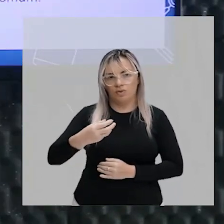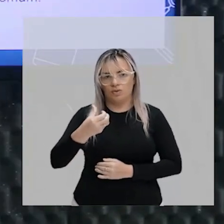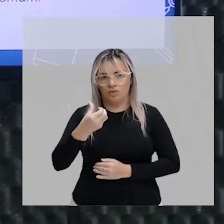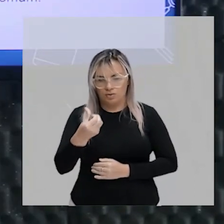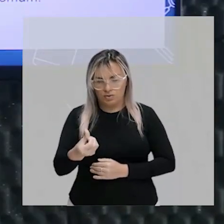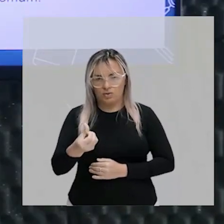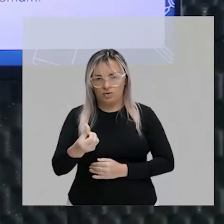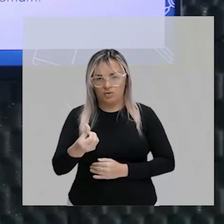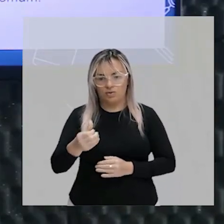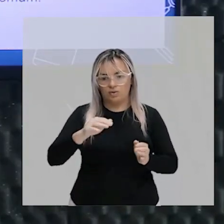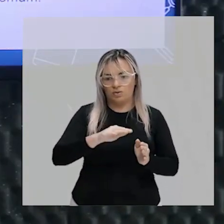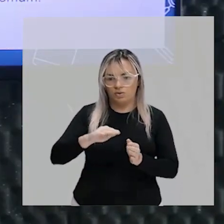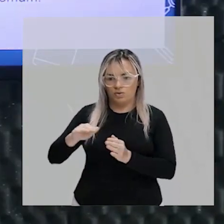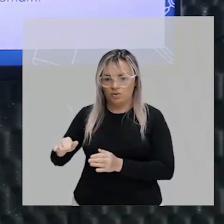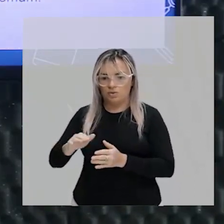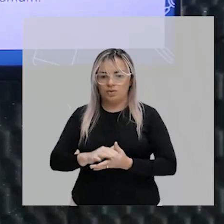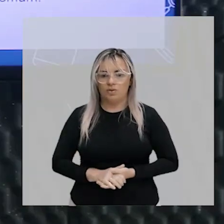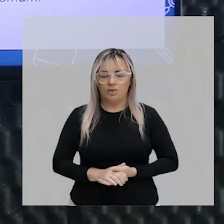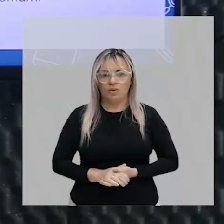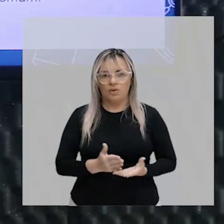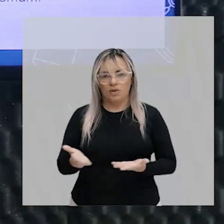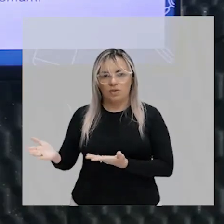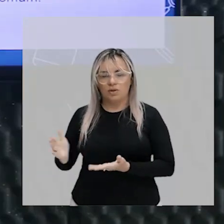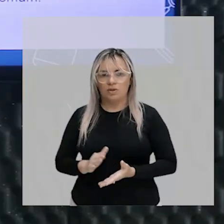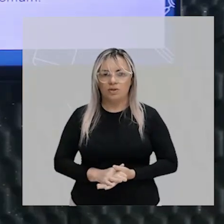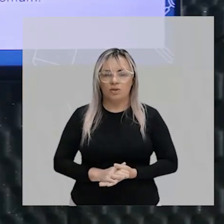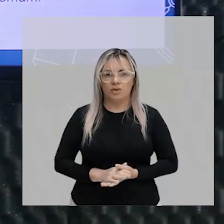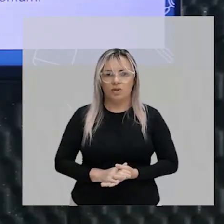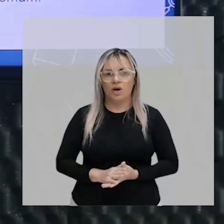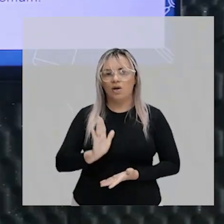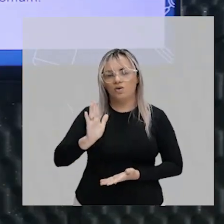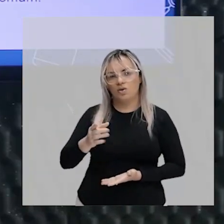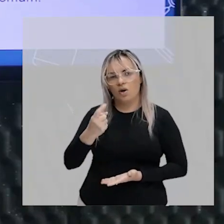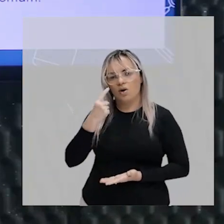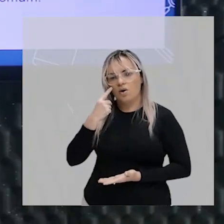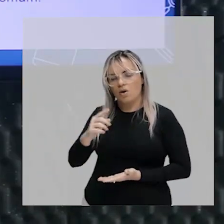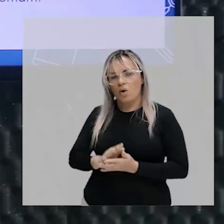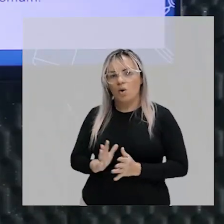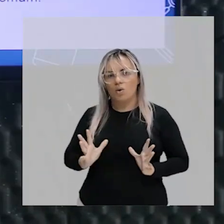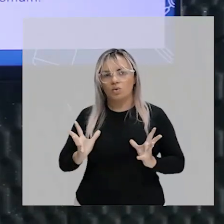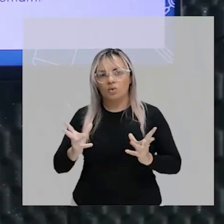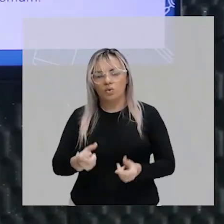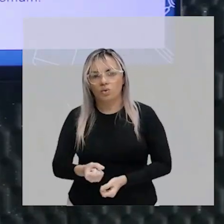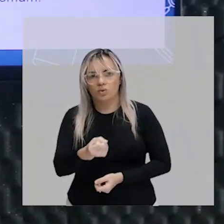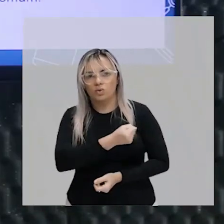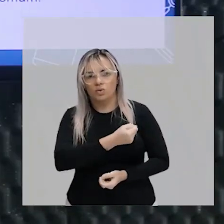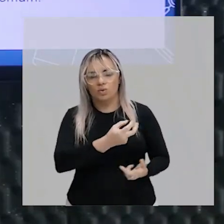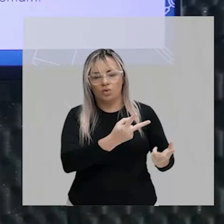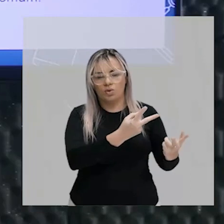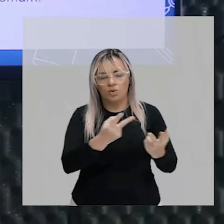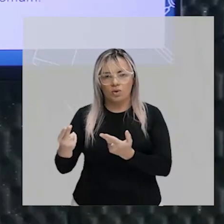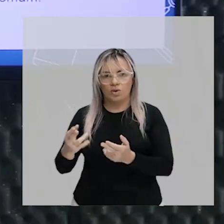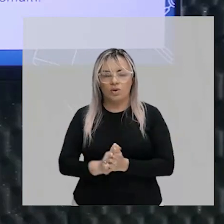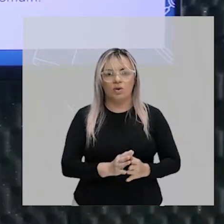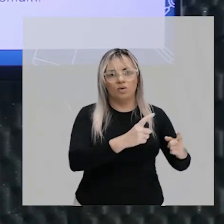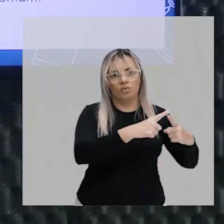que é o 36 gente já enxerguei todo o número que é igualzinho no conjunto de